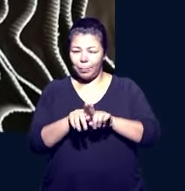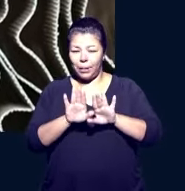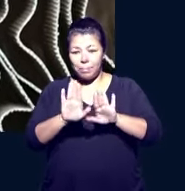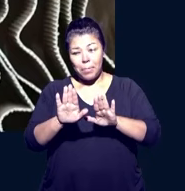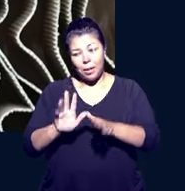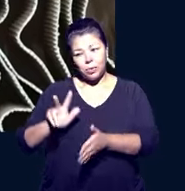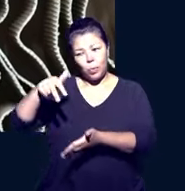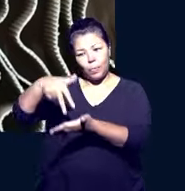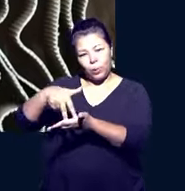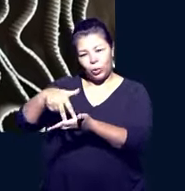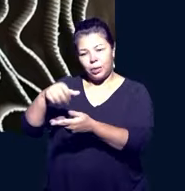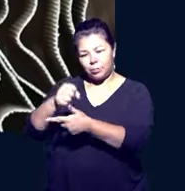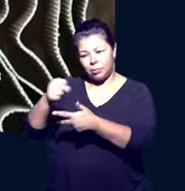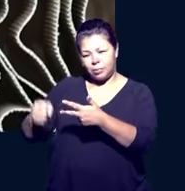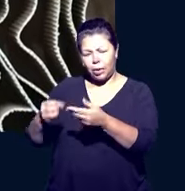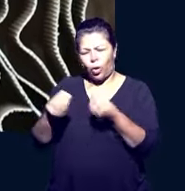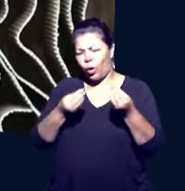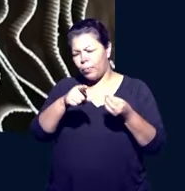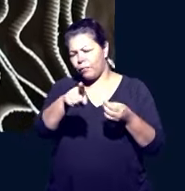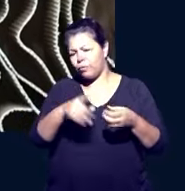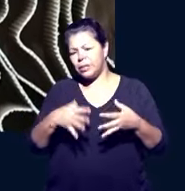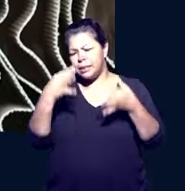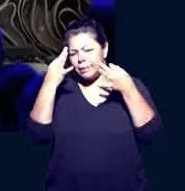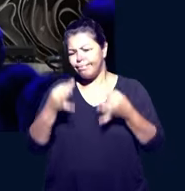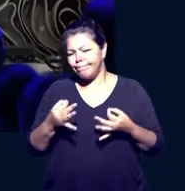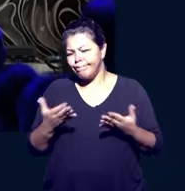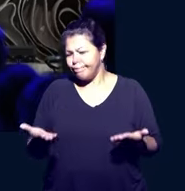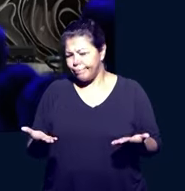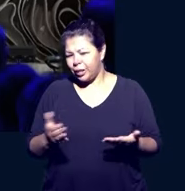protagonismo maior como senv essa situação